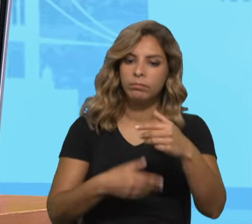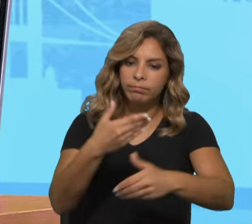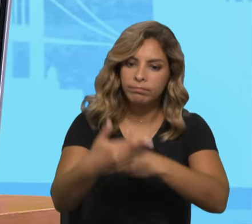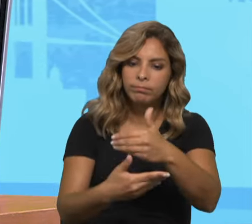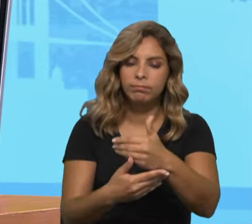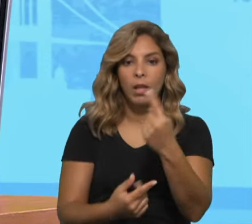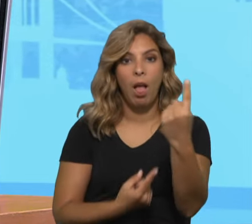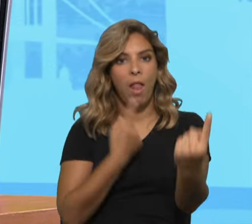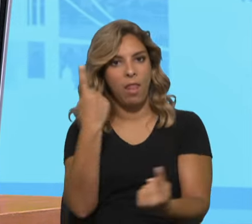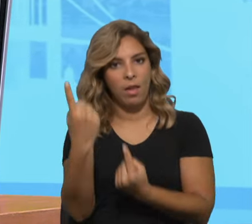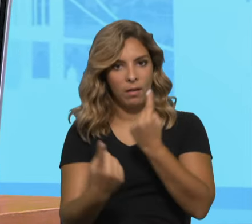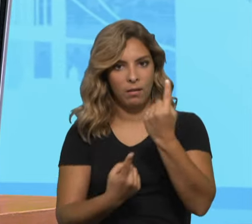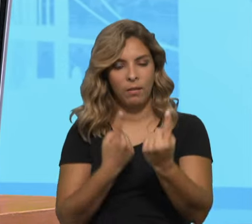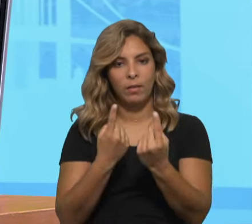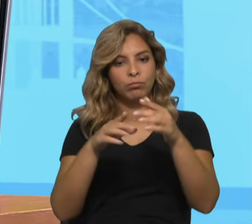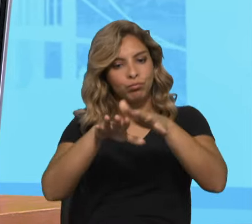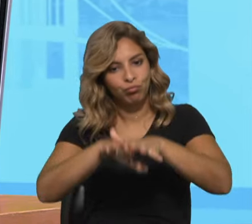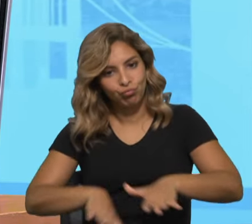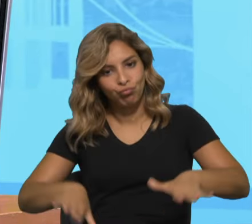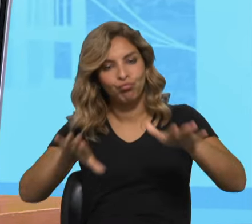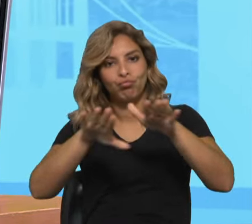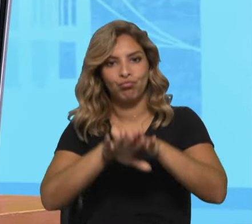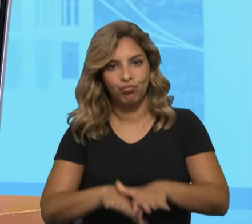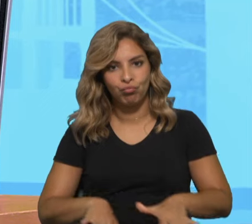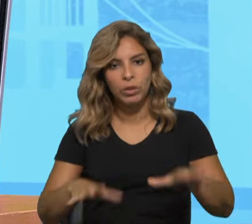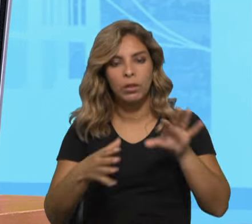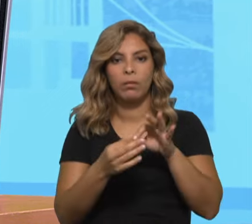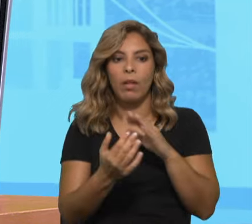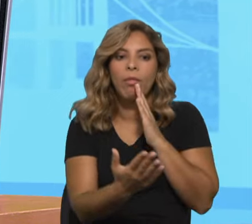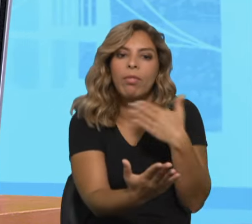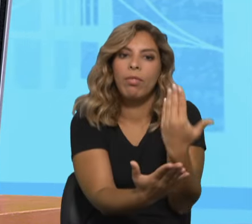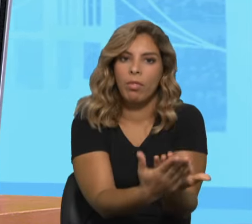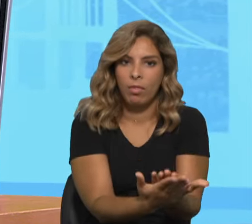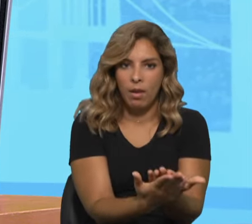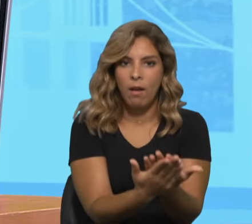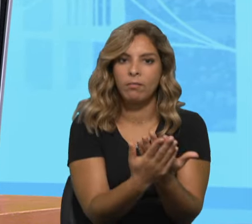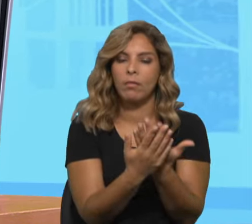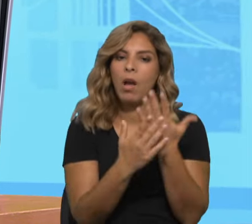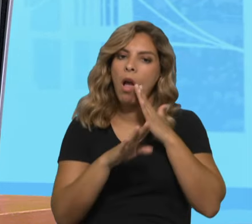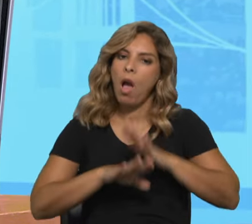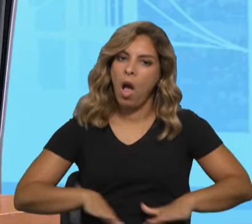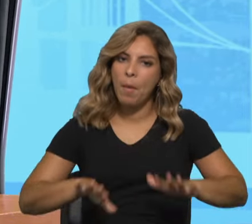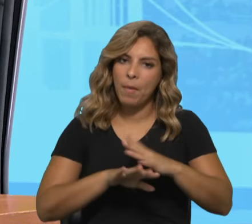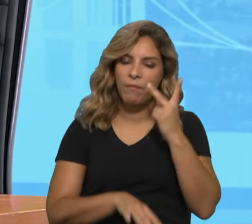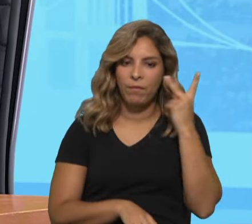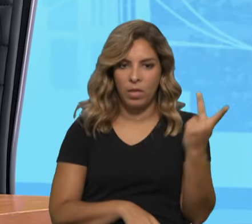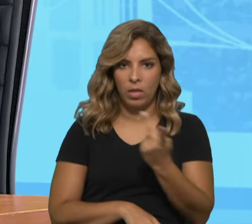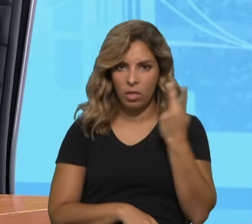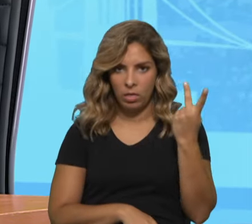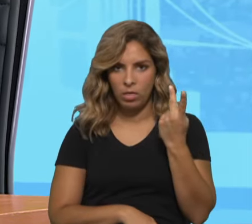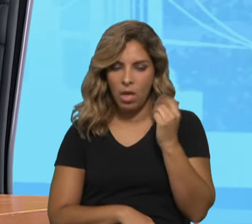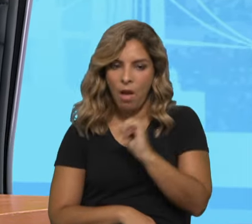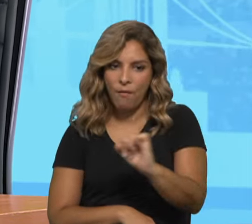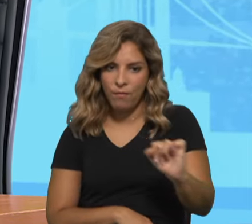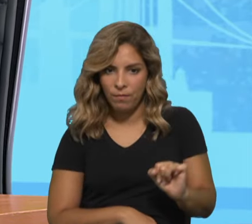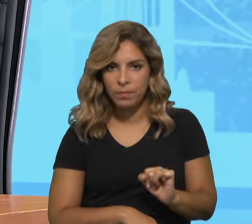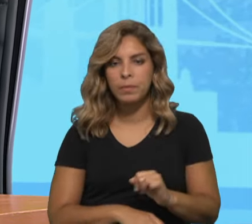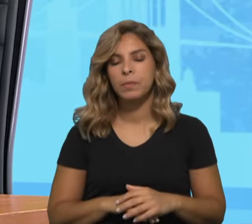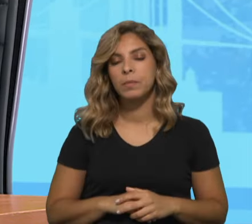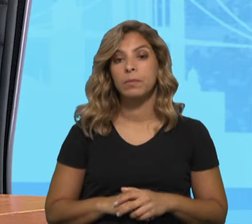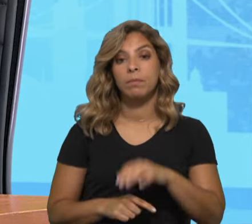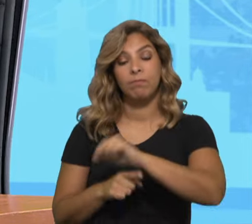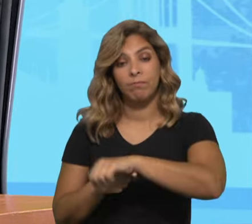que nos apazigua e nos permite esta tranquilidade na vida. É verdade, aquela pergunta